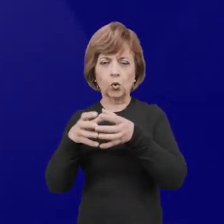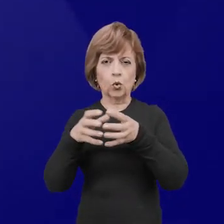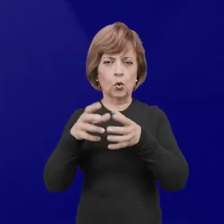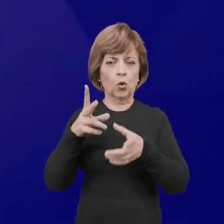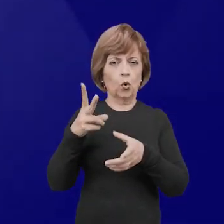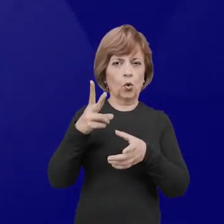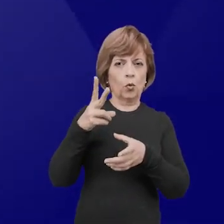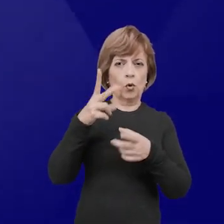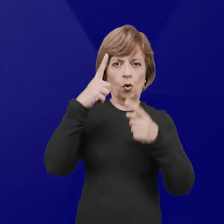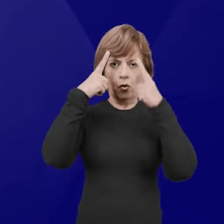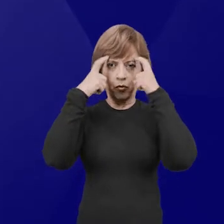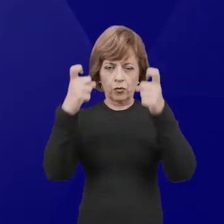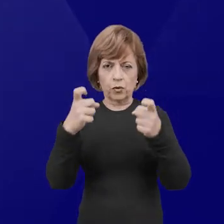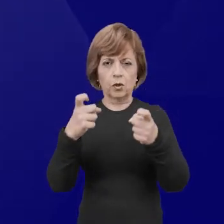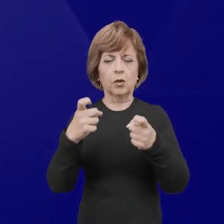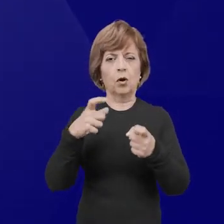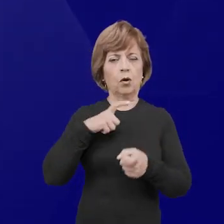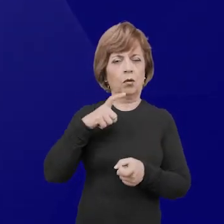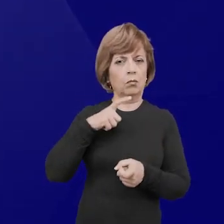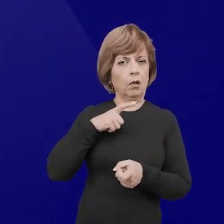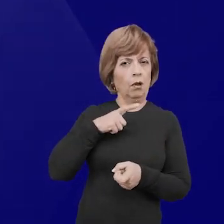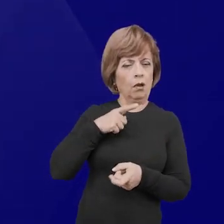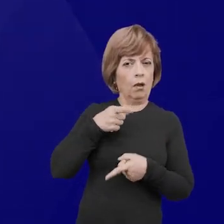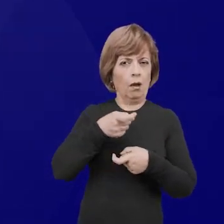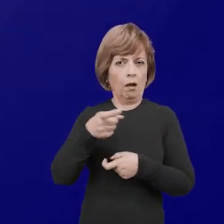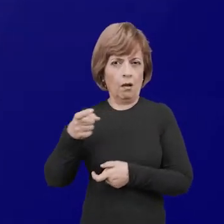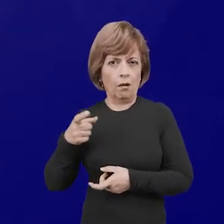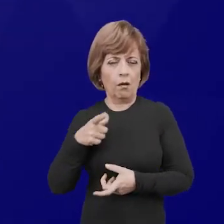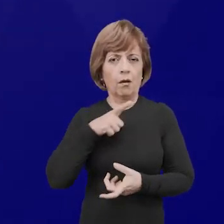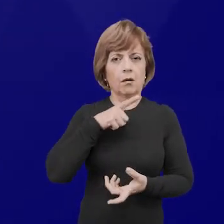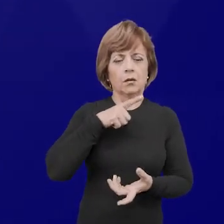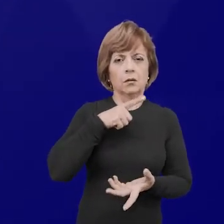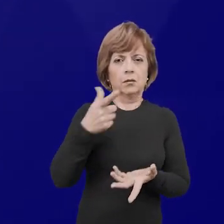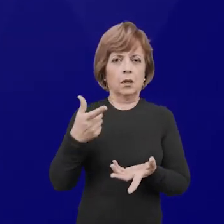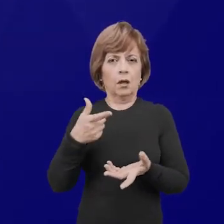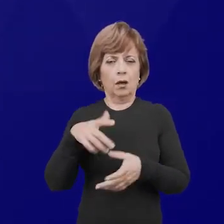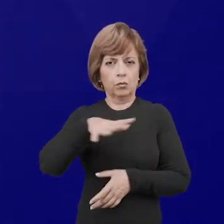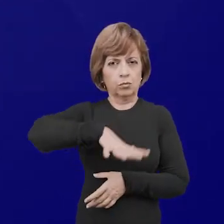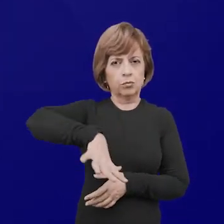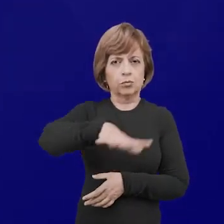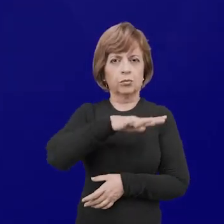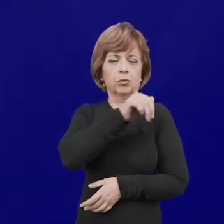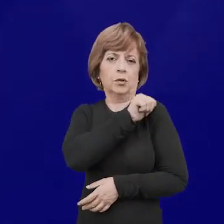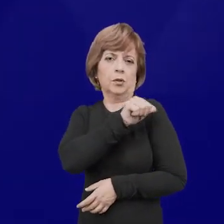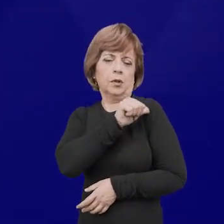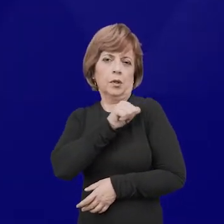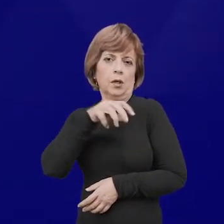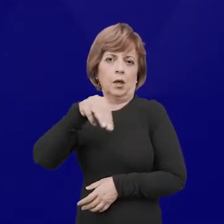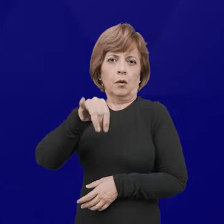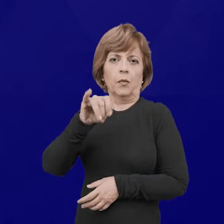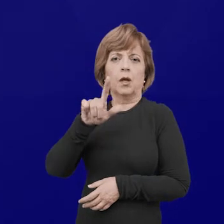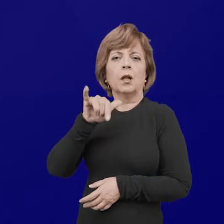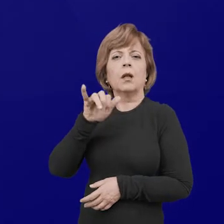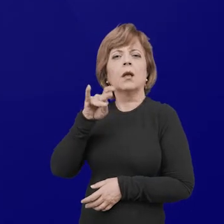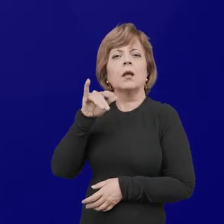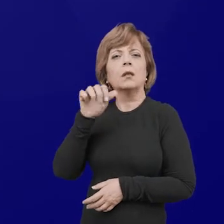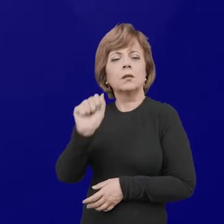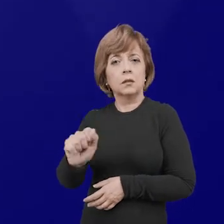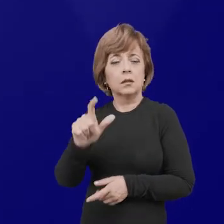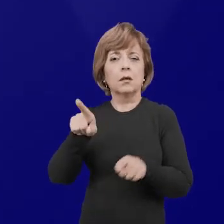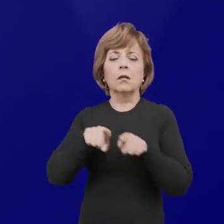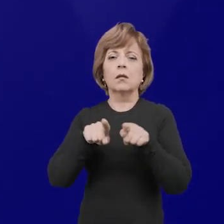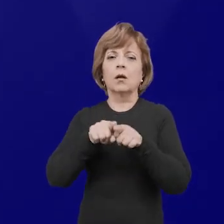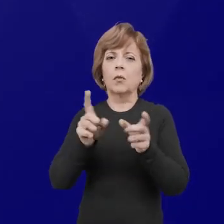esses grupos criminosos armados que detêm domínio territorial no Rio de Janeiro, como as milícias e as facções de drogas. Então, a